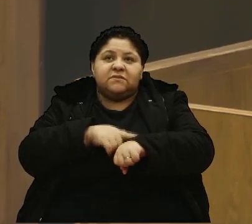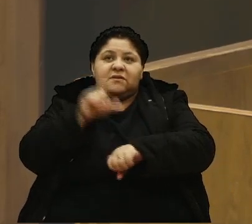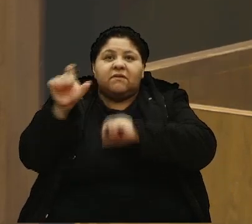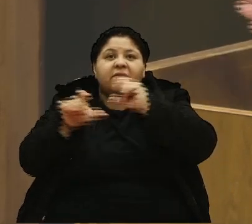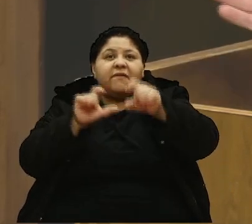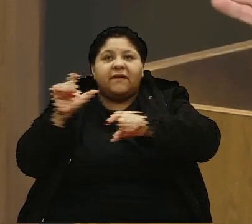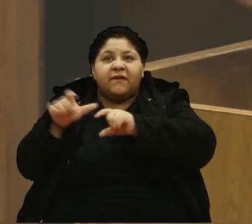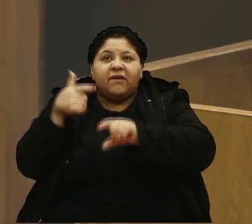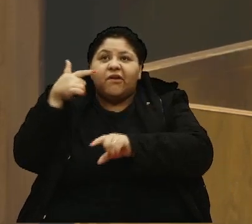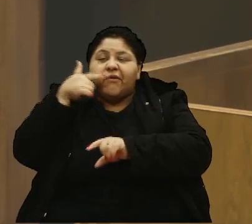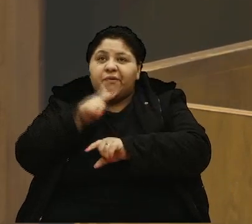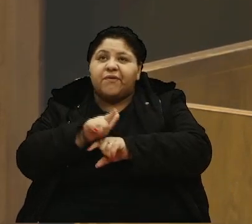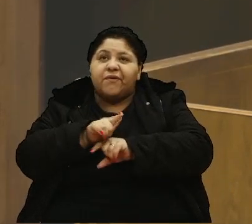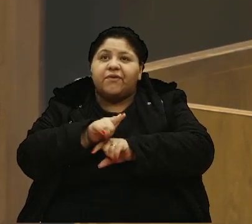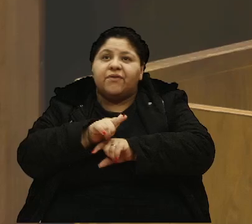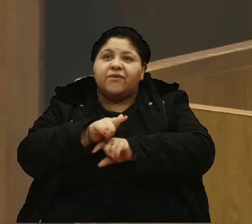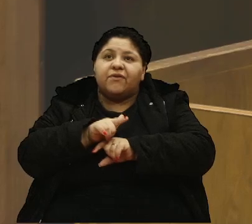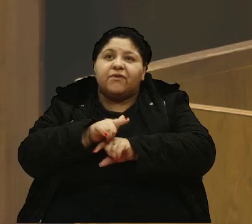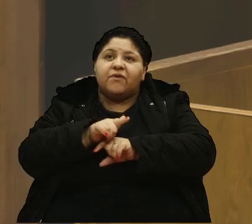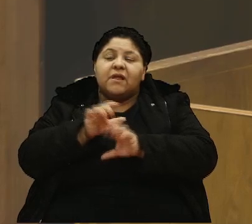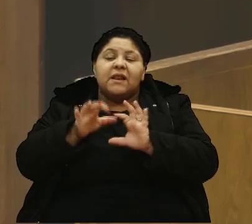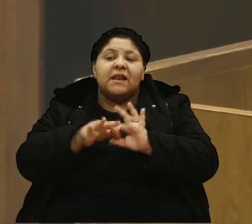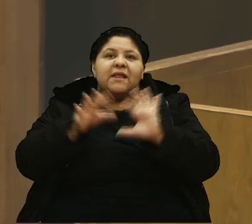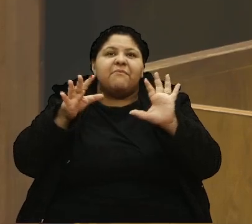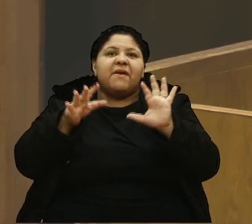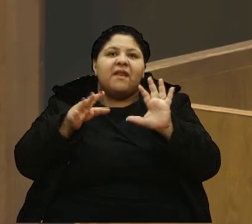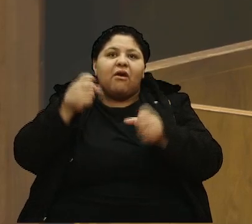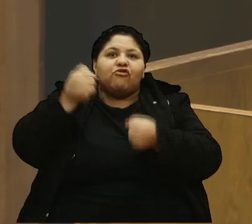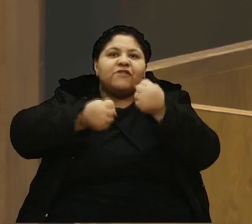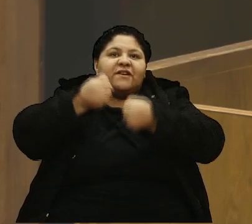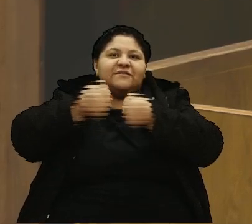pessoas conseguem escoar o trânsito.